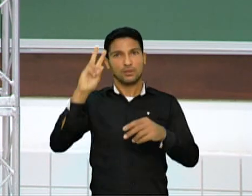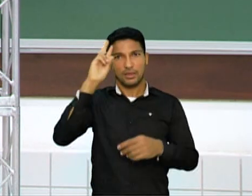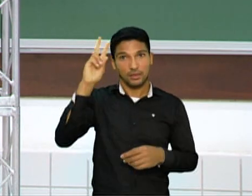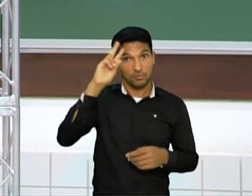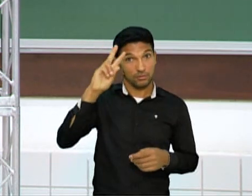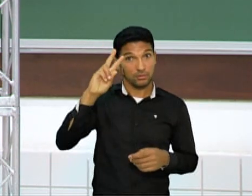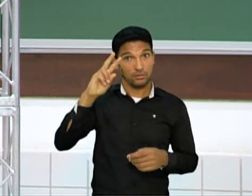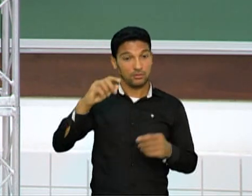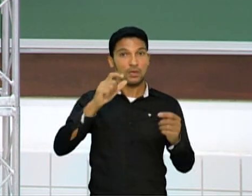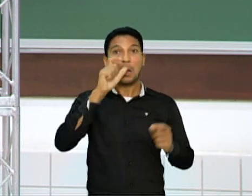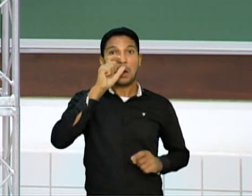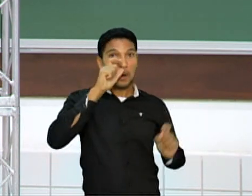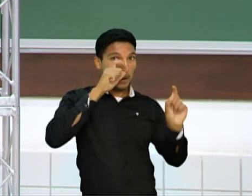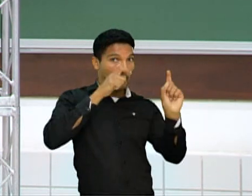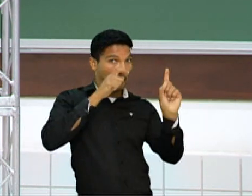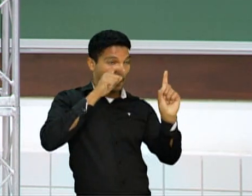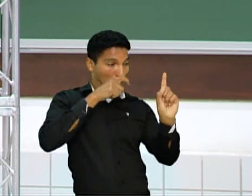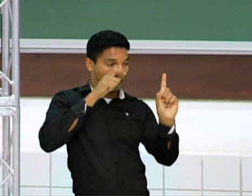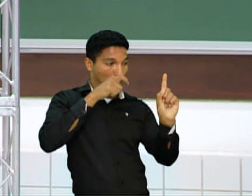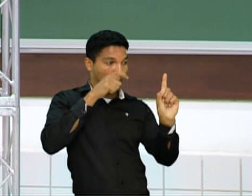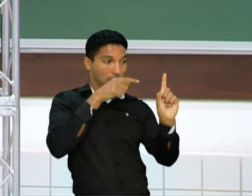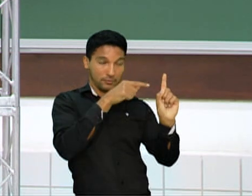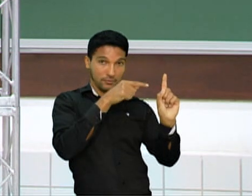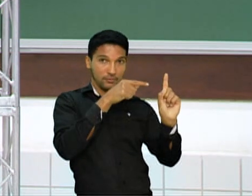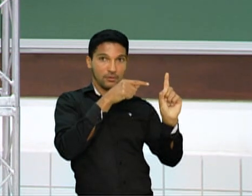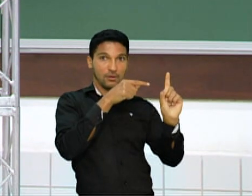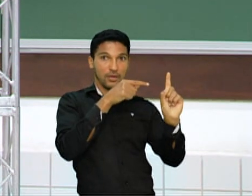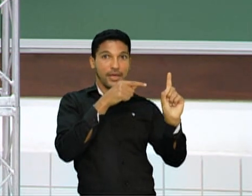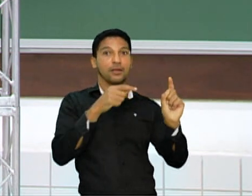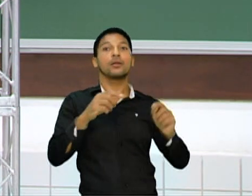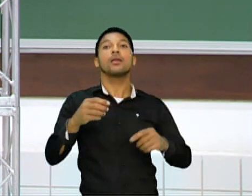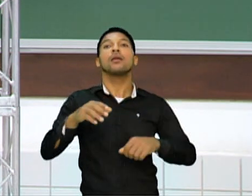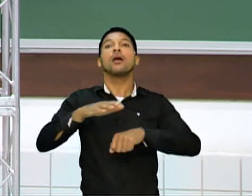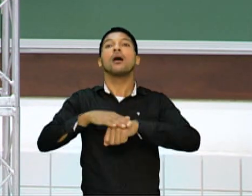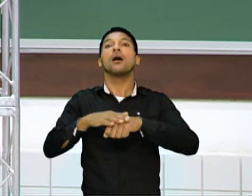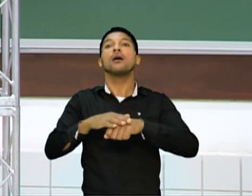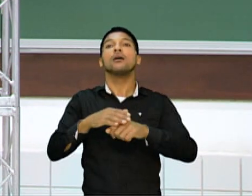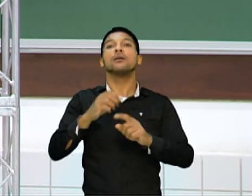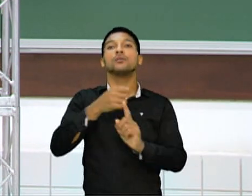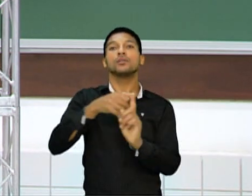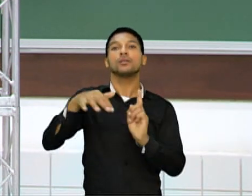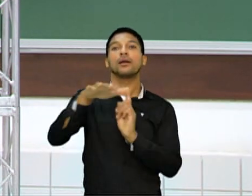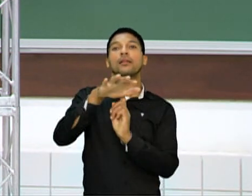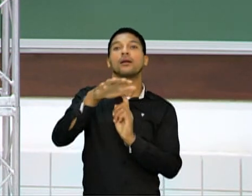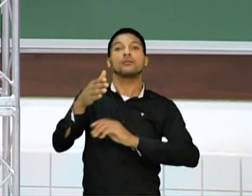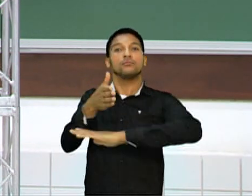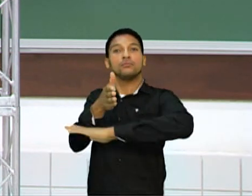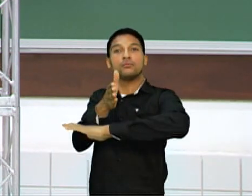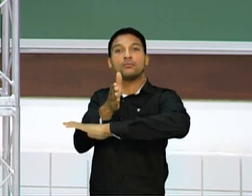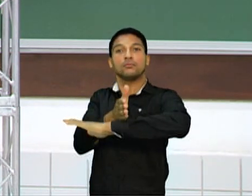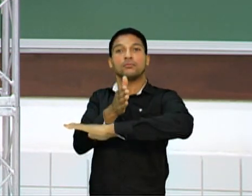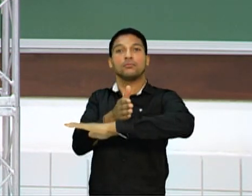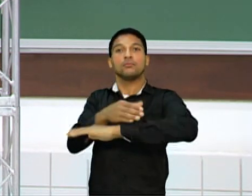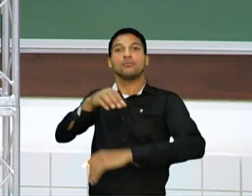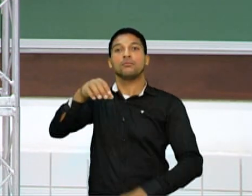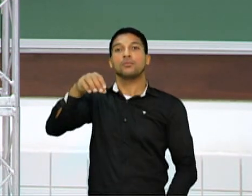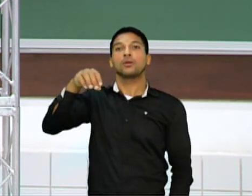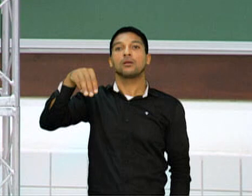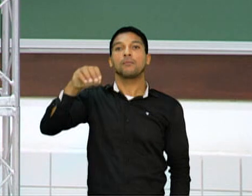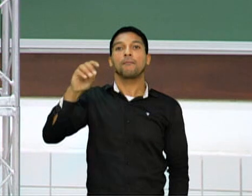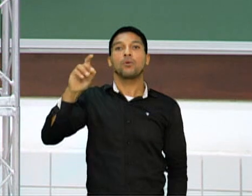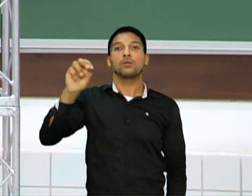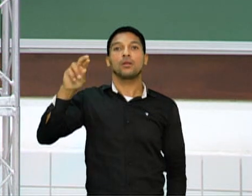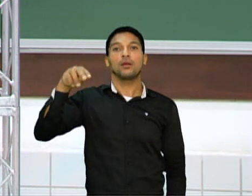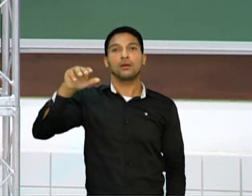estão consolidadas naquela sociedade. Então a dúvida é o primeiro pressuposto para ele. E é a própria dúvida que